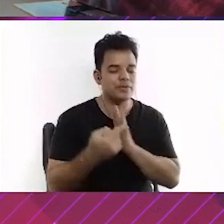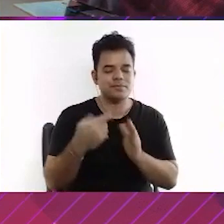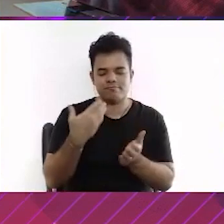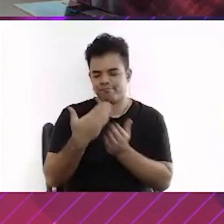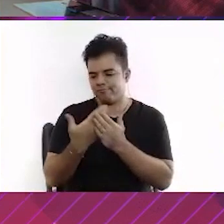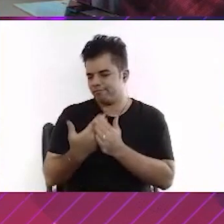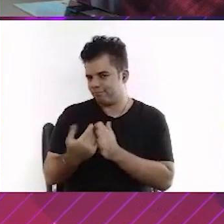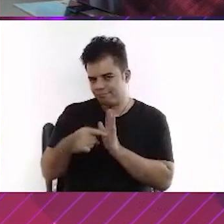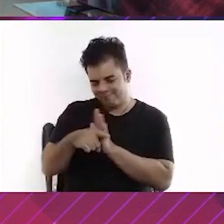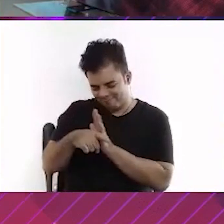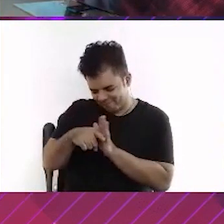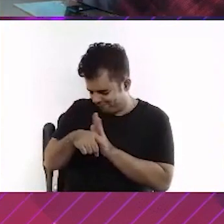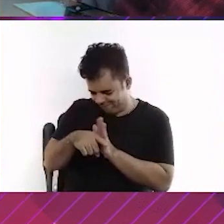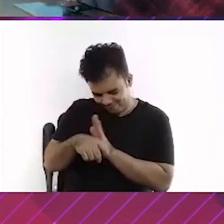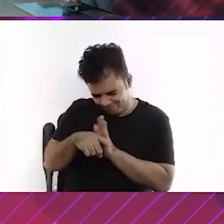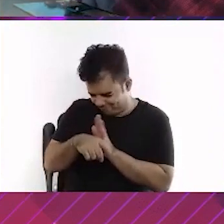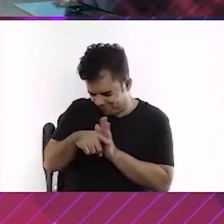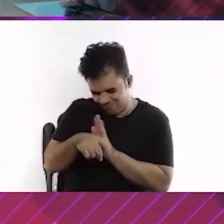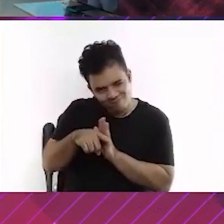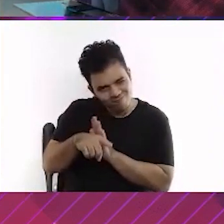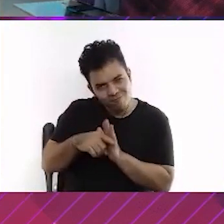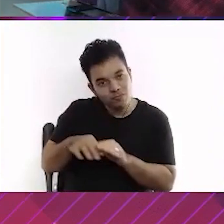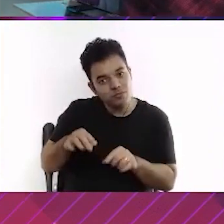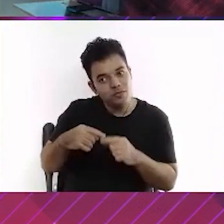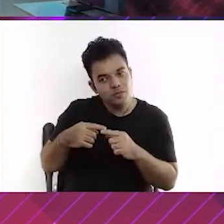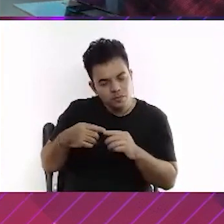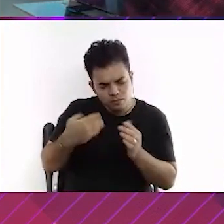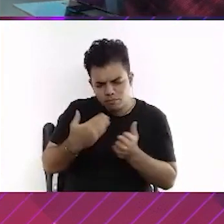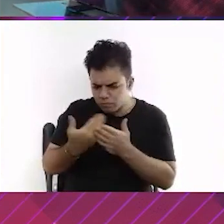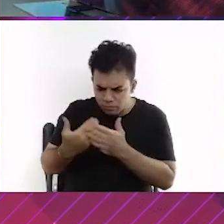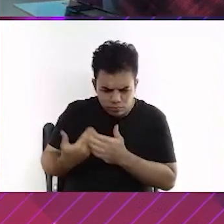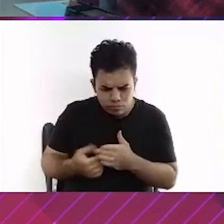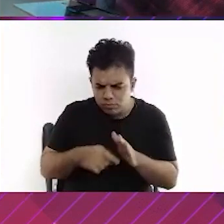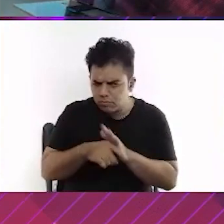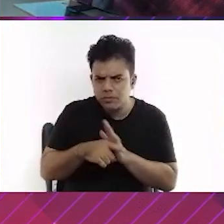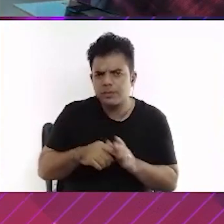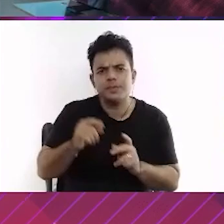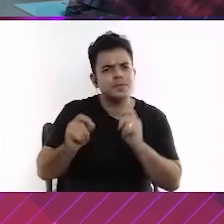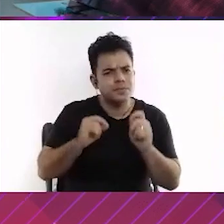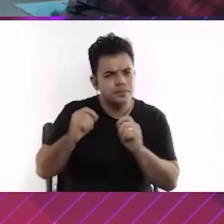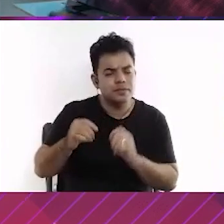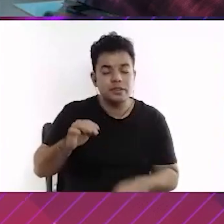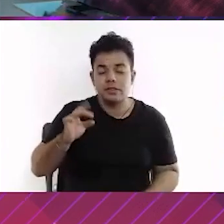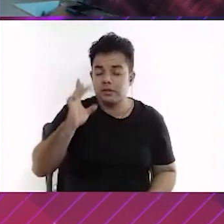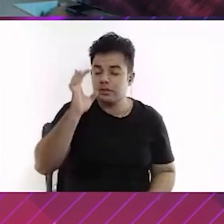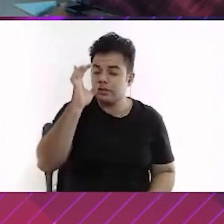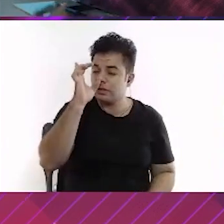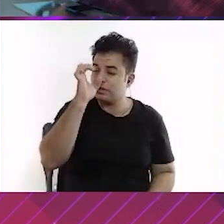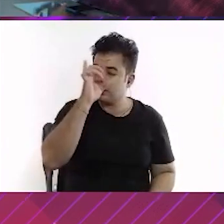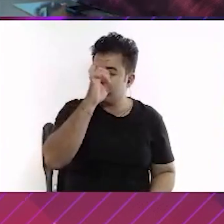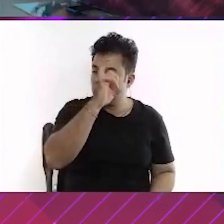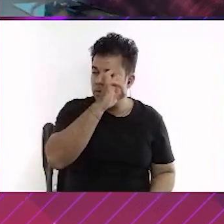processo, a gente acabou se deparando com uma dificuldade, né, e